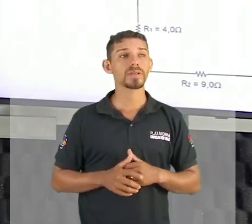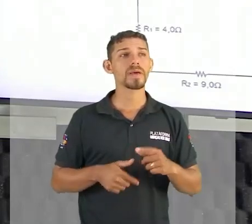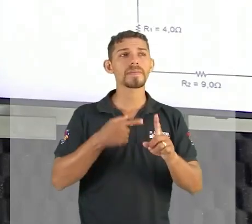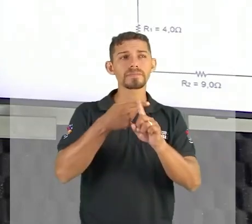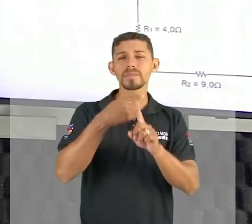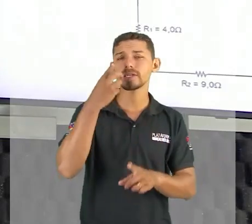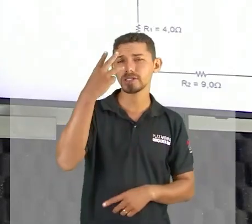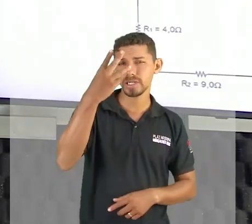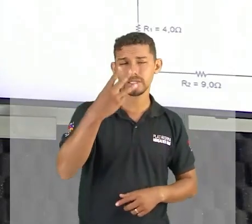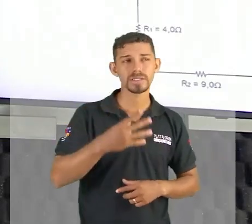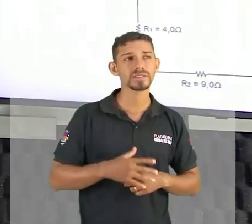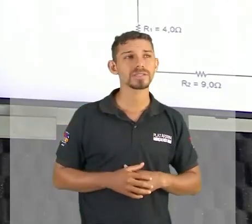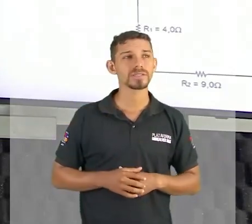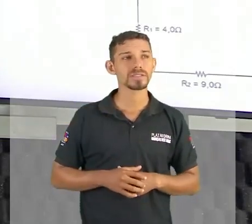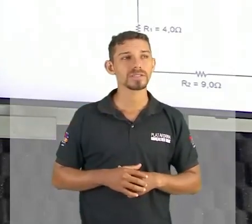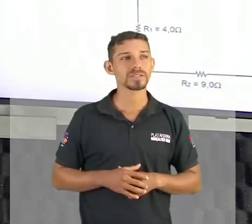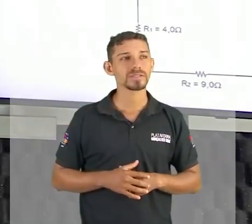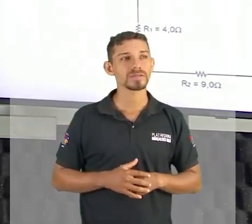3